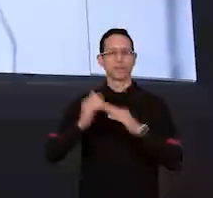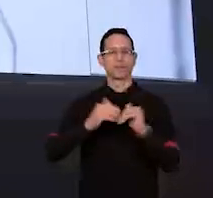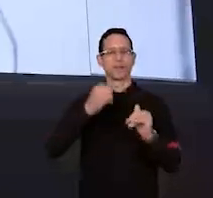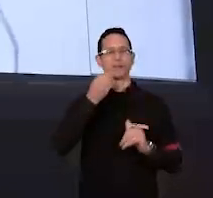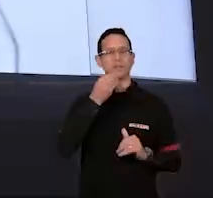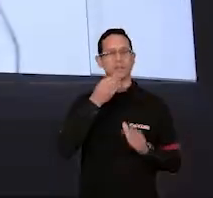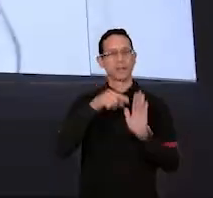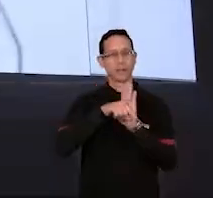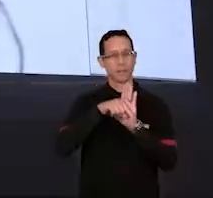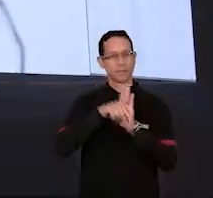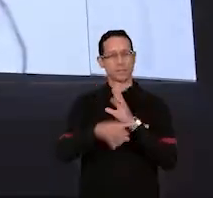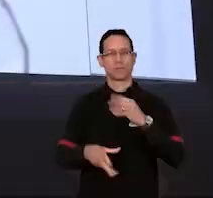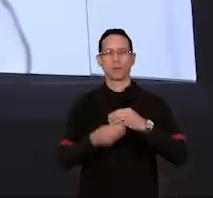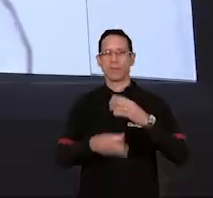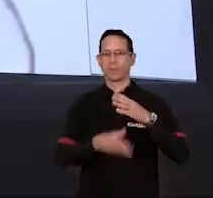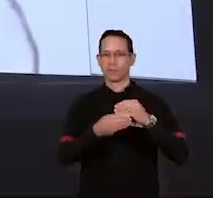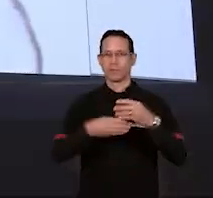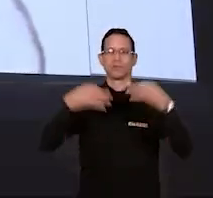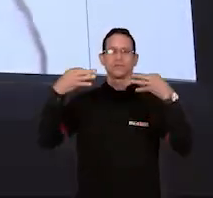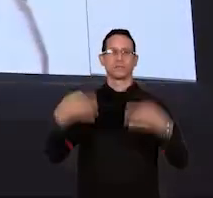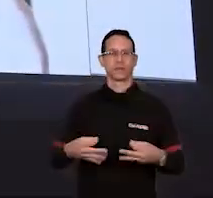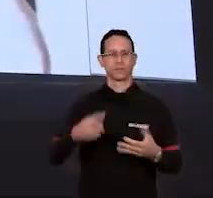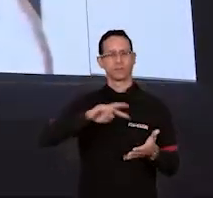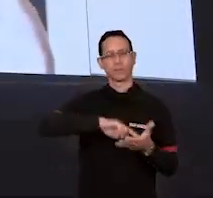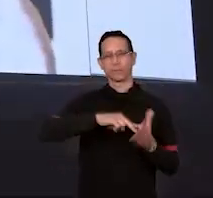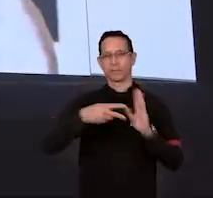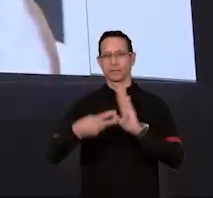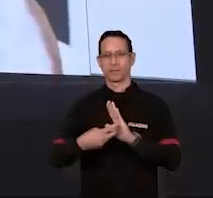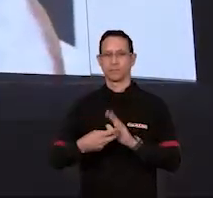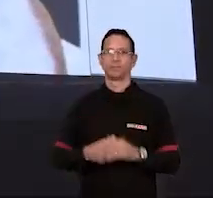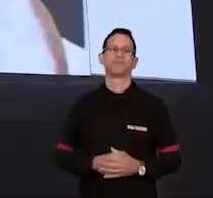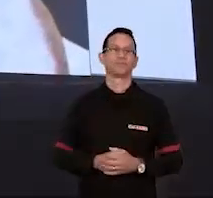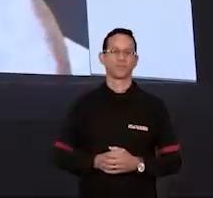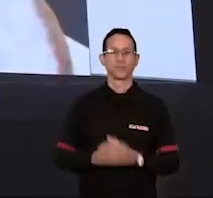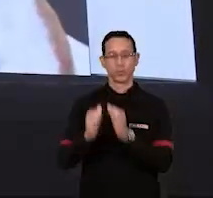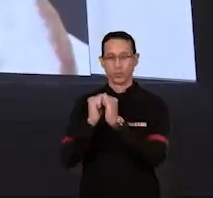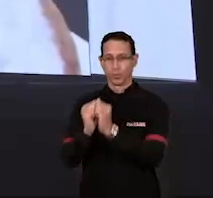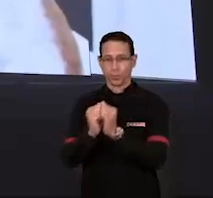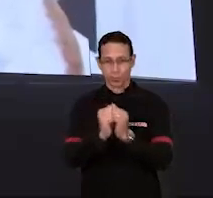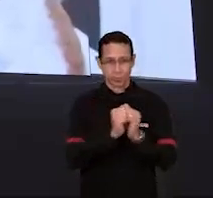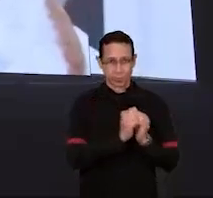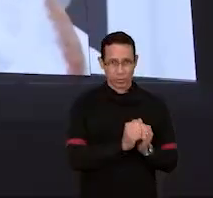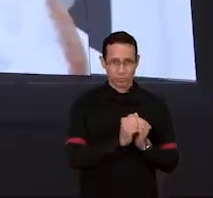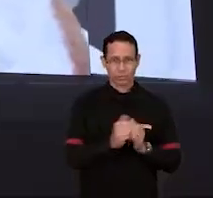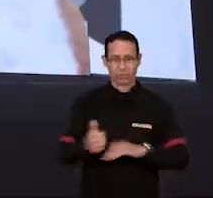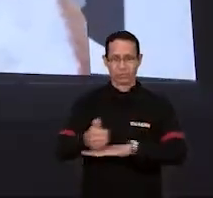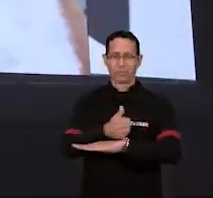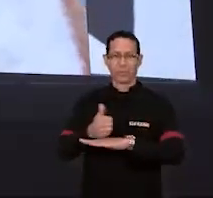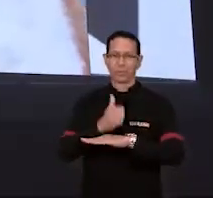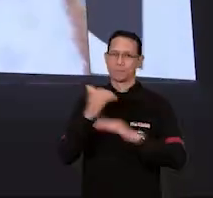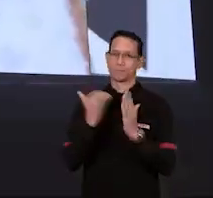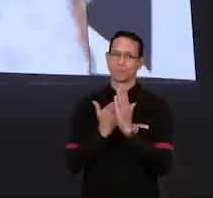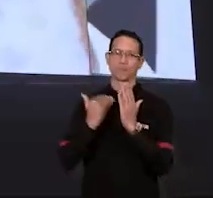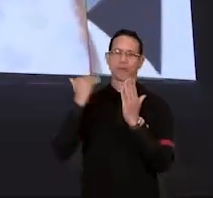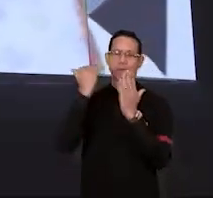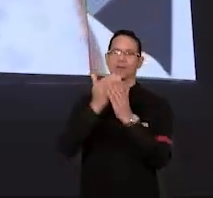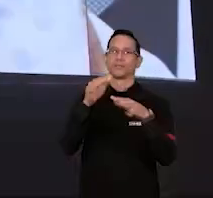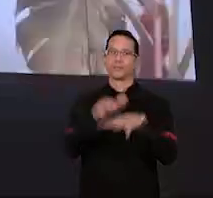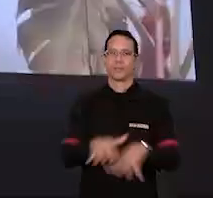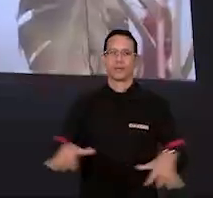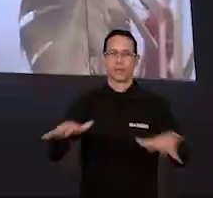exames complementares e sua correta interpretação. Juntos, vamos profissionalizar ainda mais o